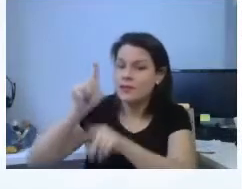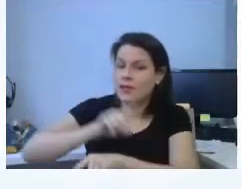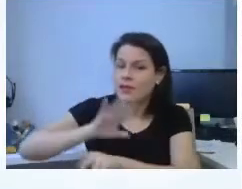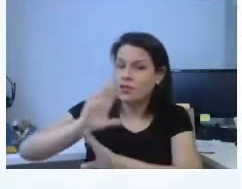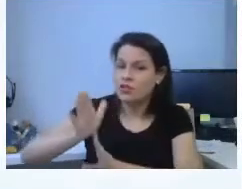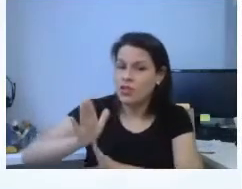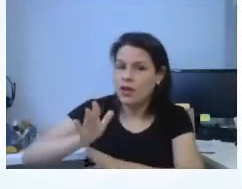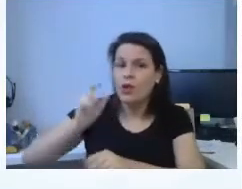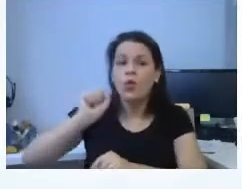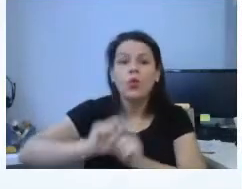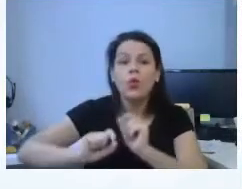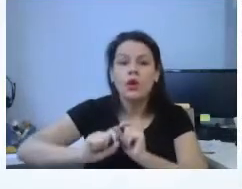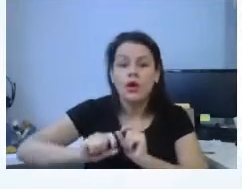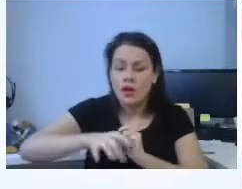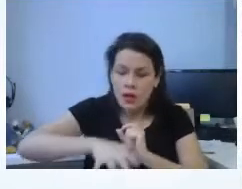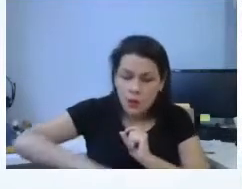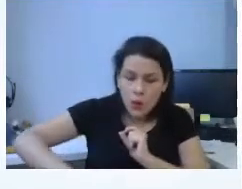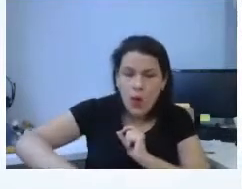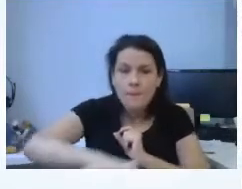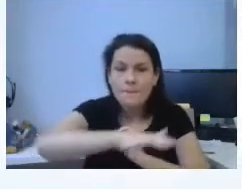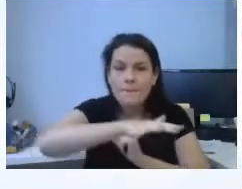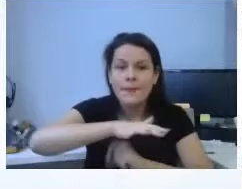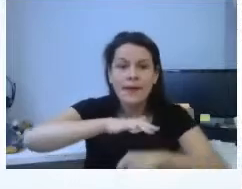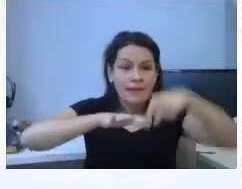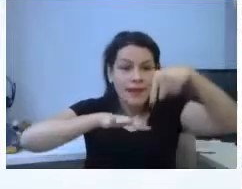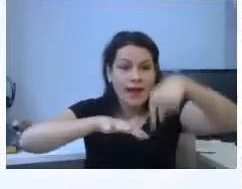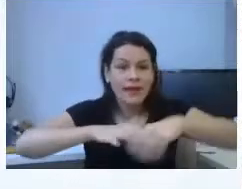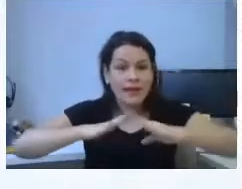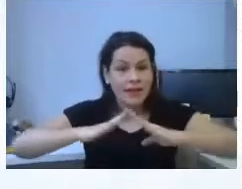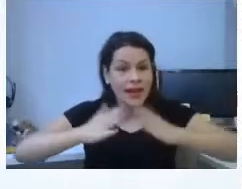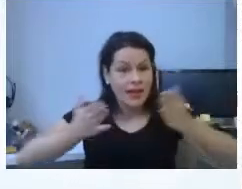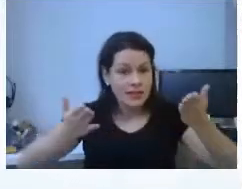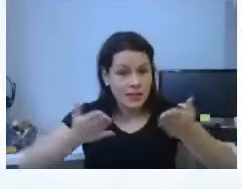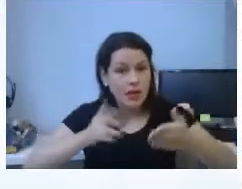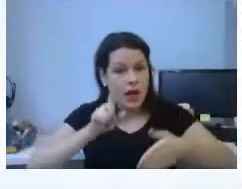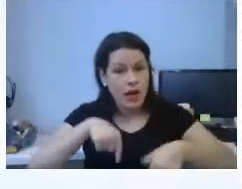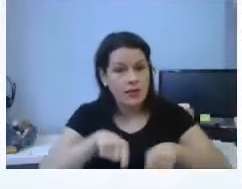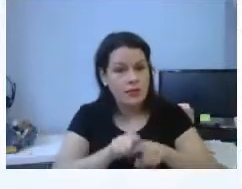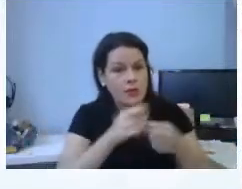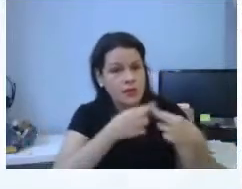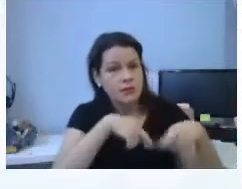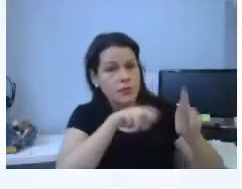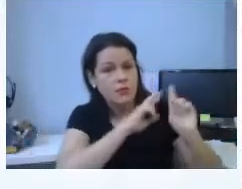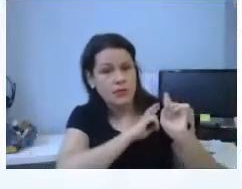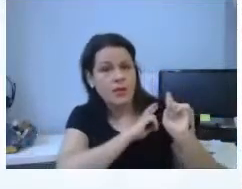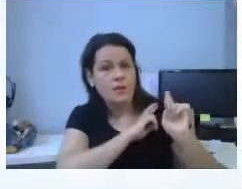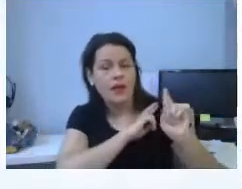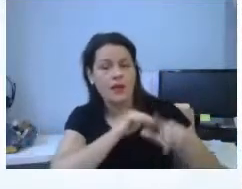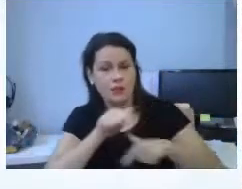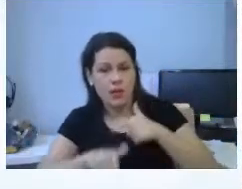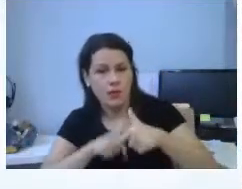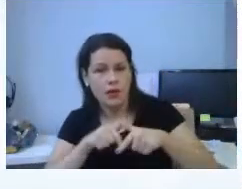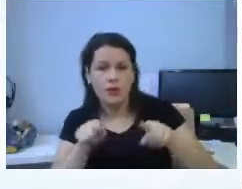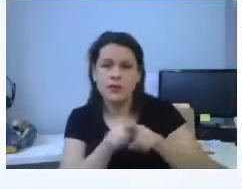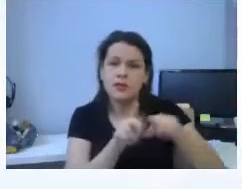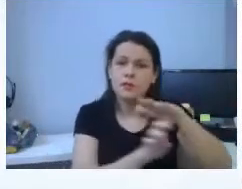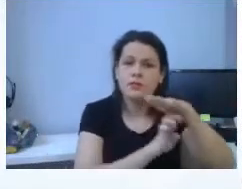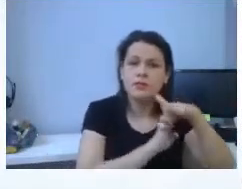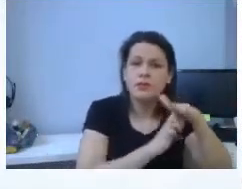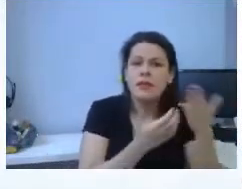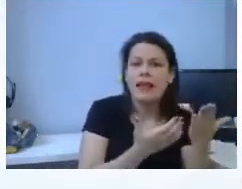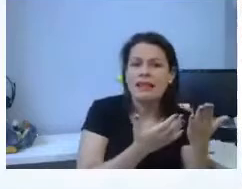aquele ambiente também é de responsabilidade do trabalhador, né? Então, há uma mistura